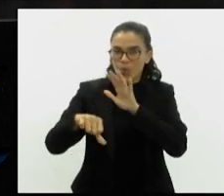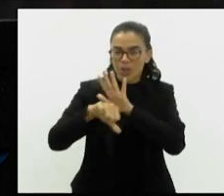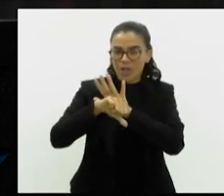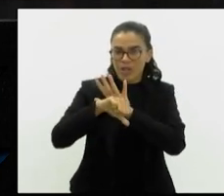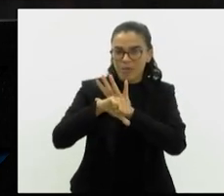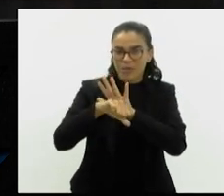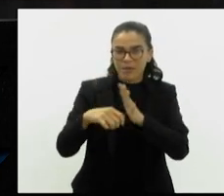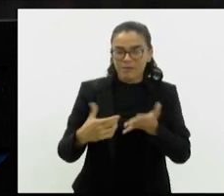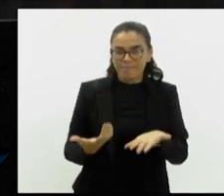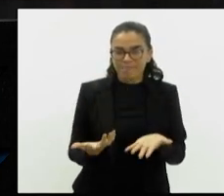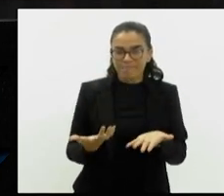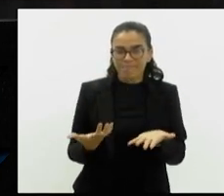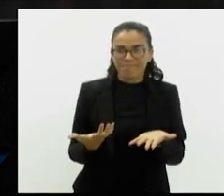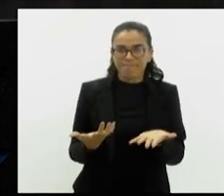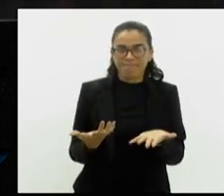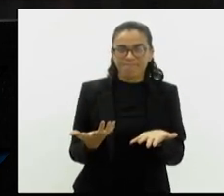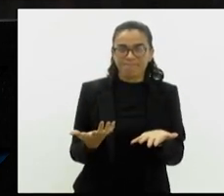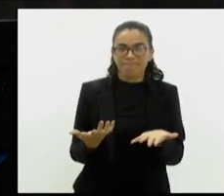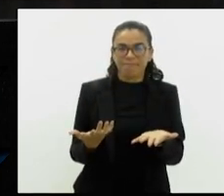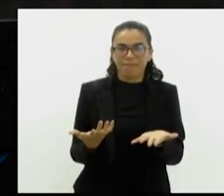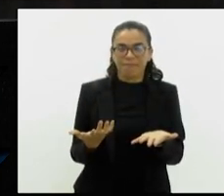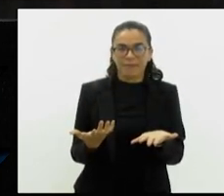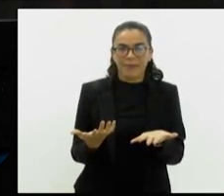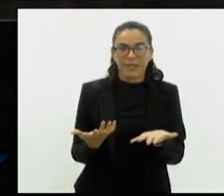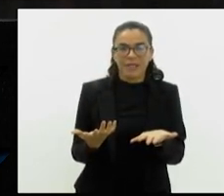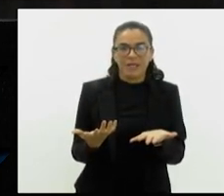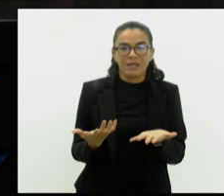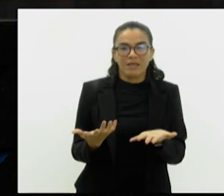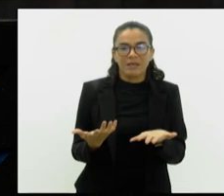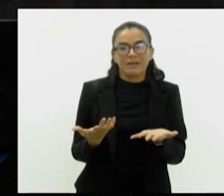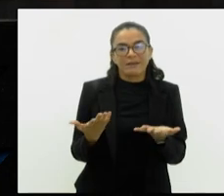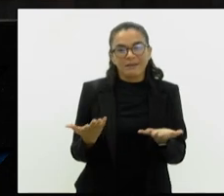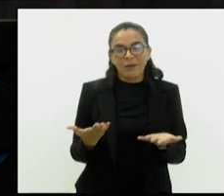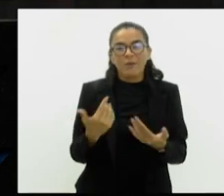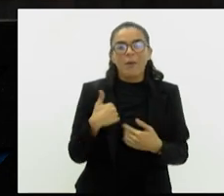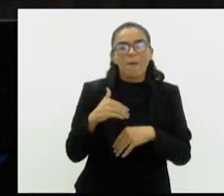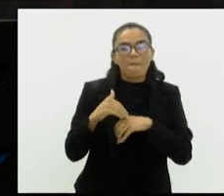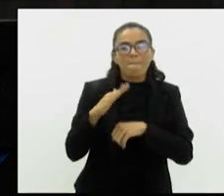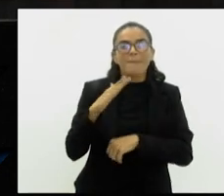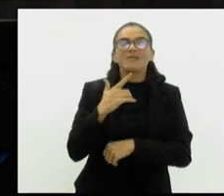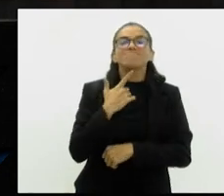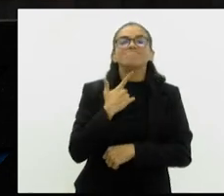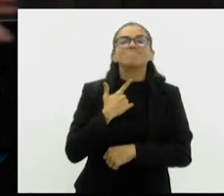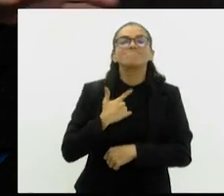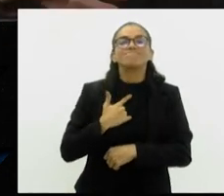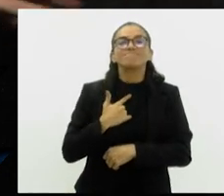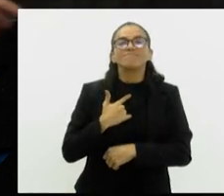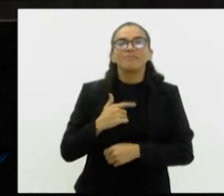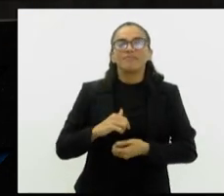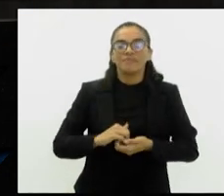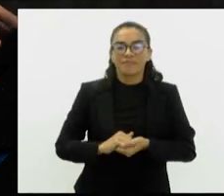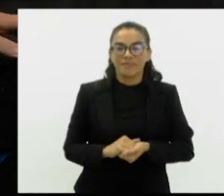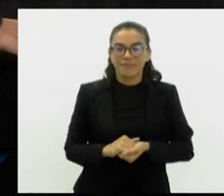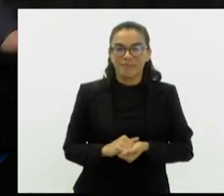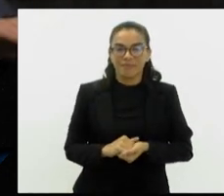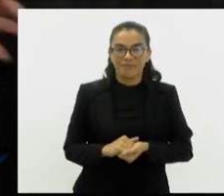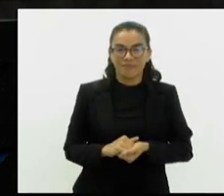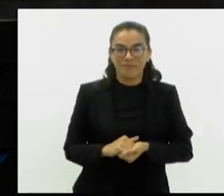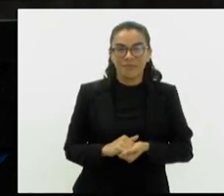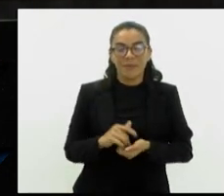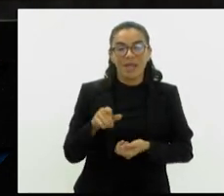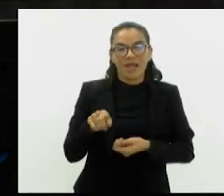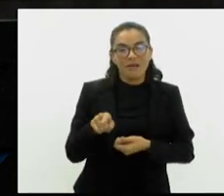crime Então o que eu mais desejo é que tudo isso seja investigado